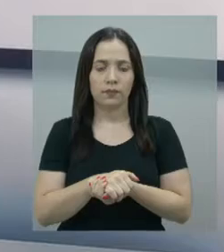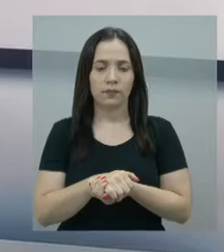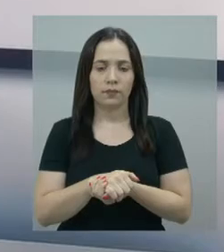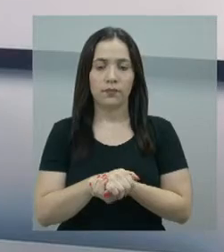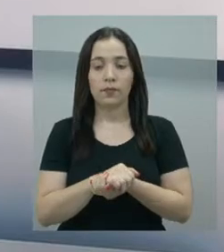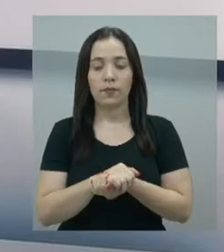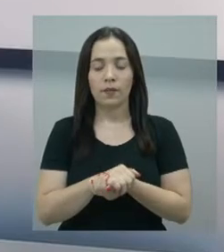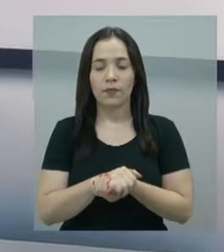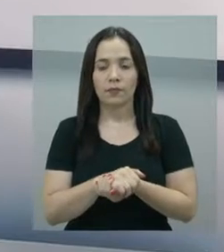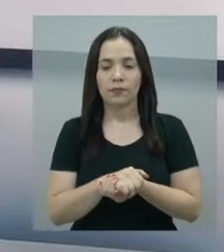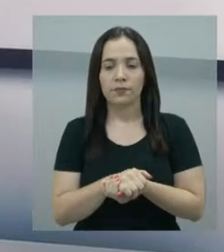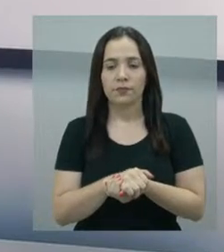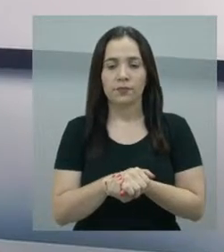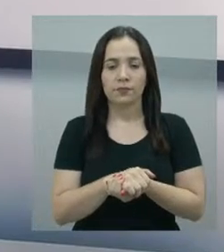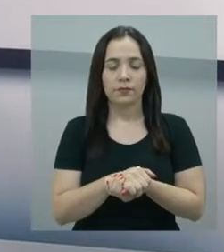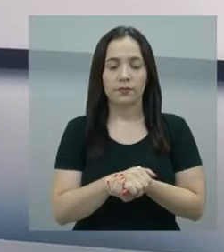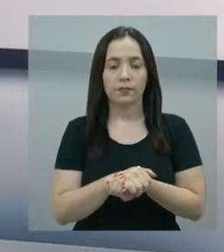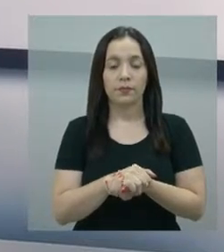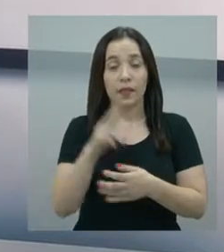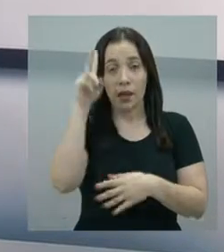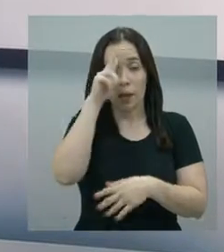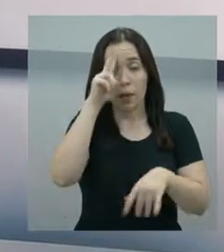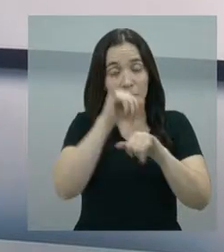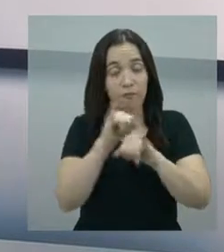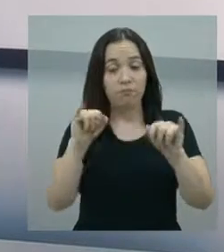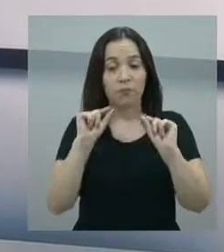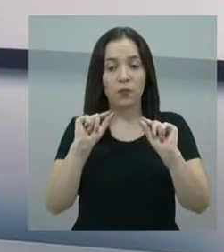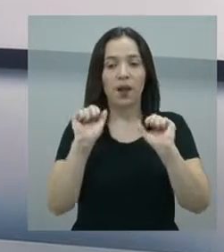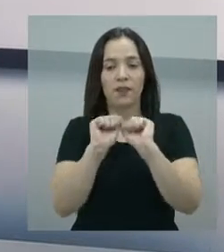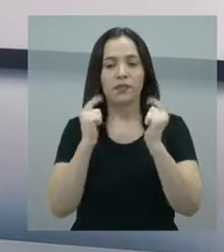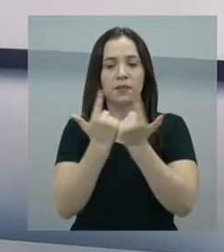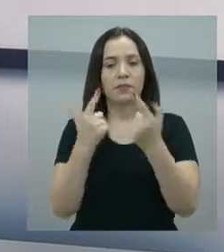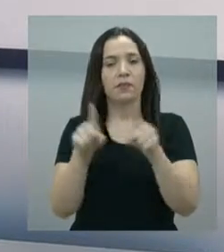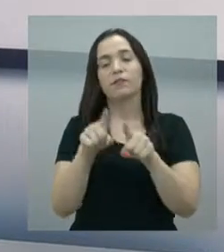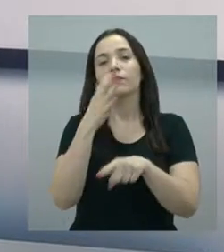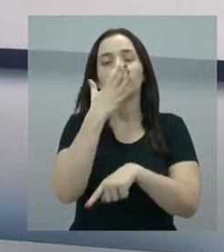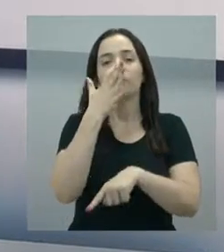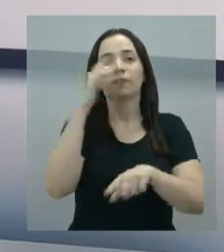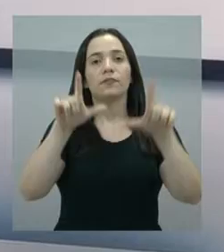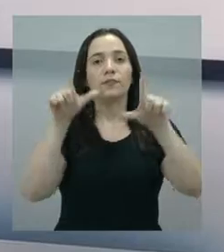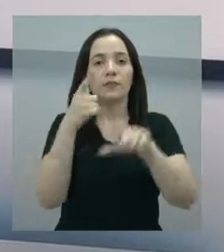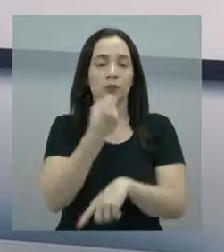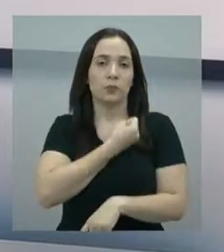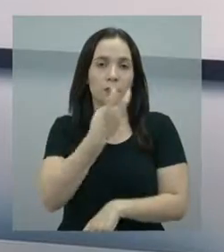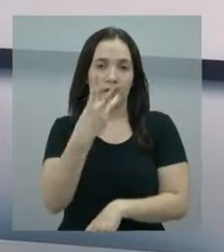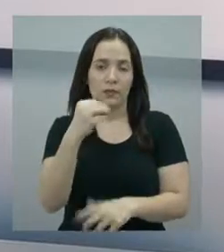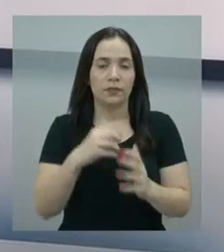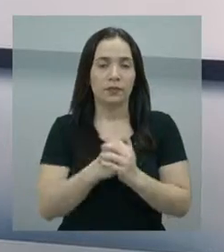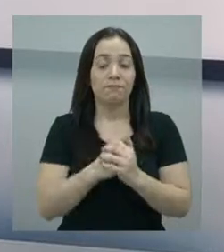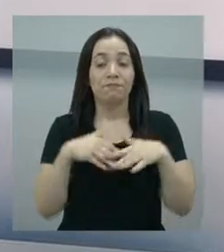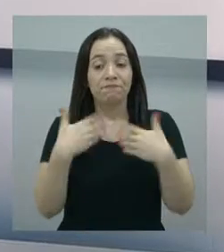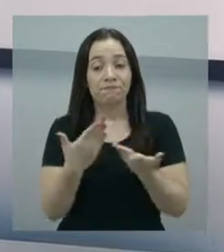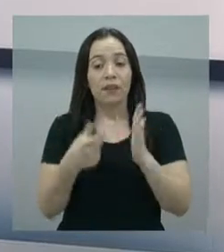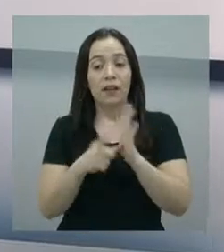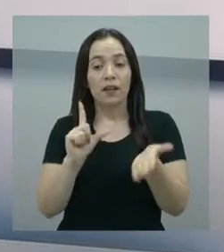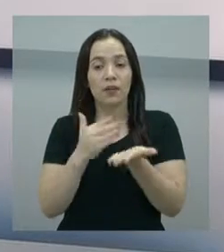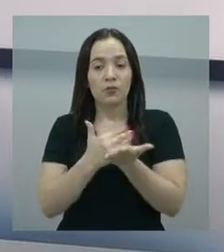canal 61.3. Quero lembrar que a TV Assembleia também se assiste no canal 30. Antes de mais nada, eu